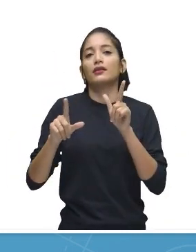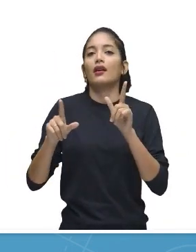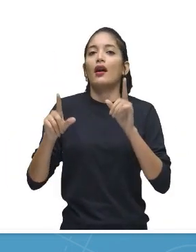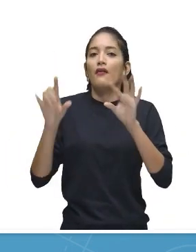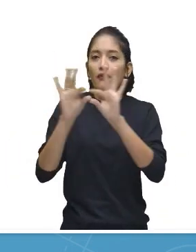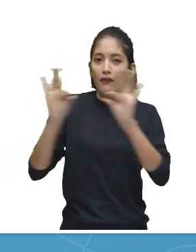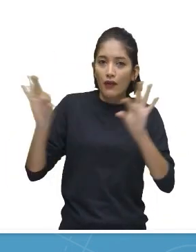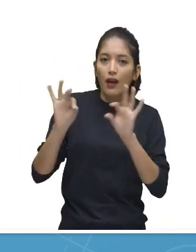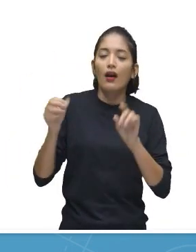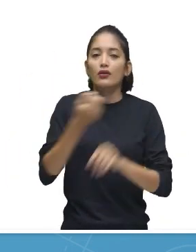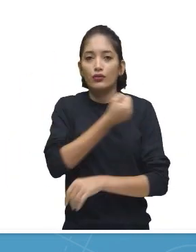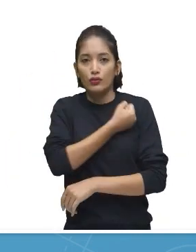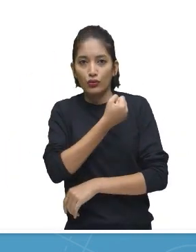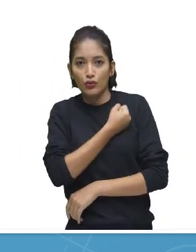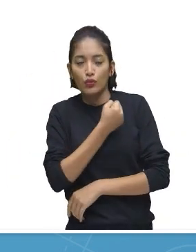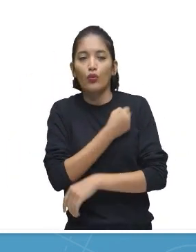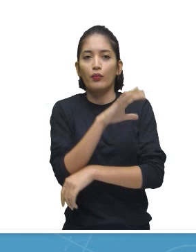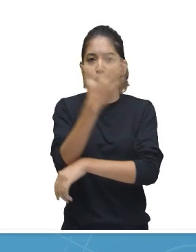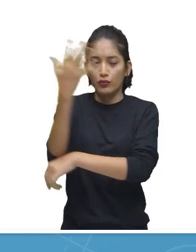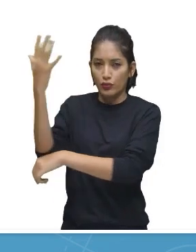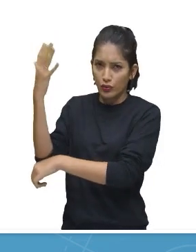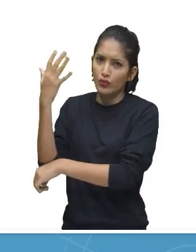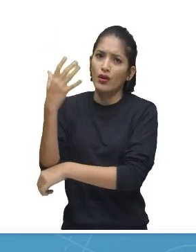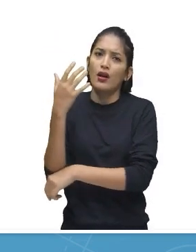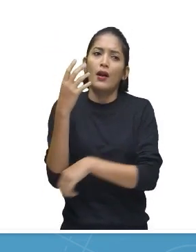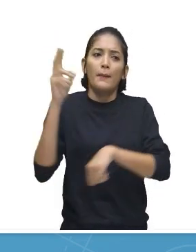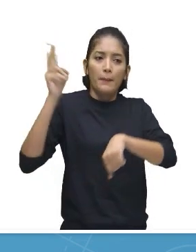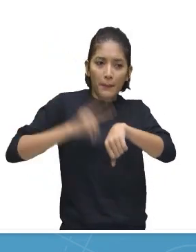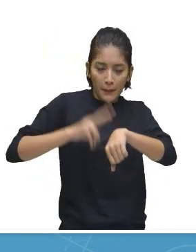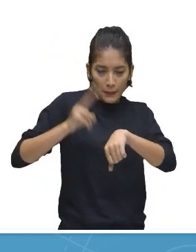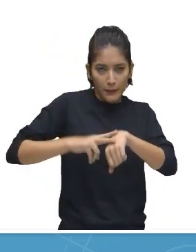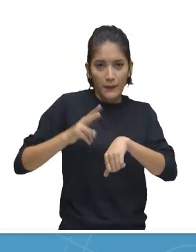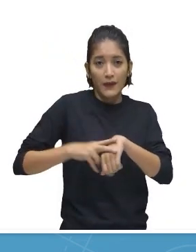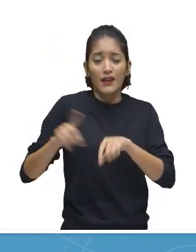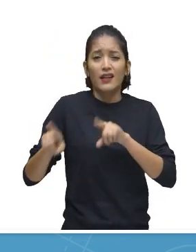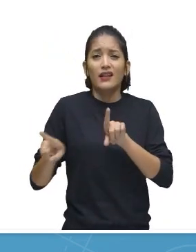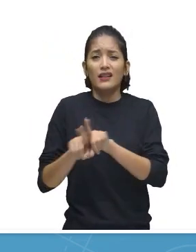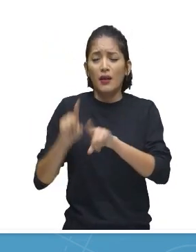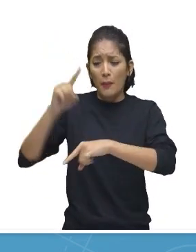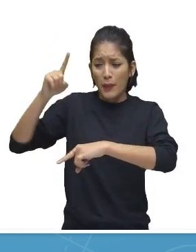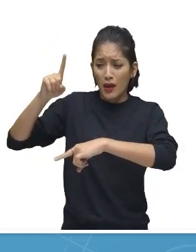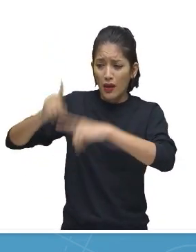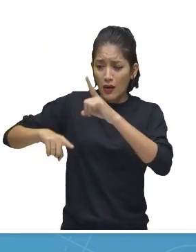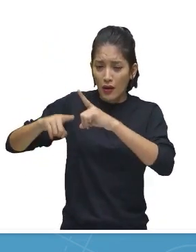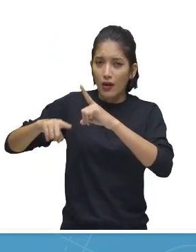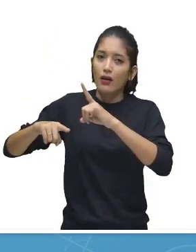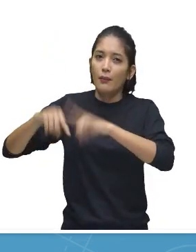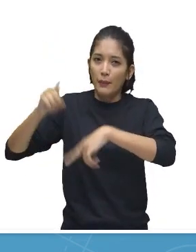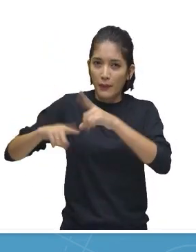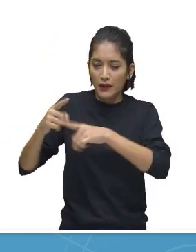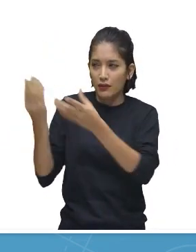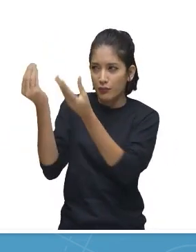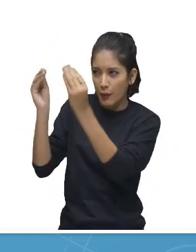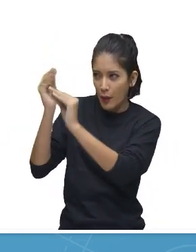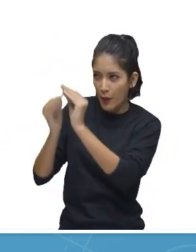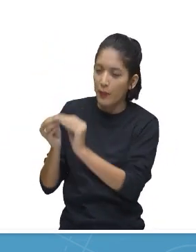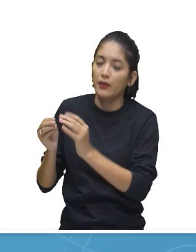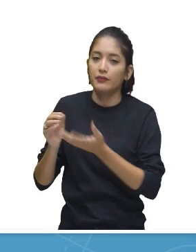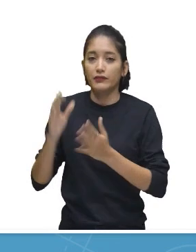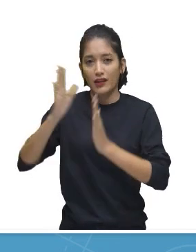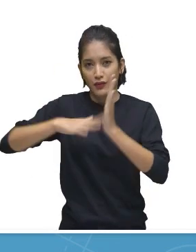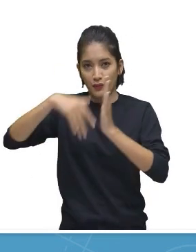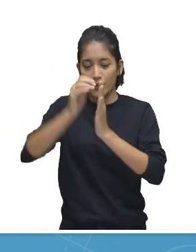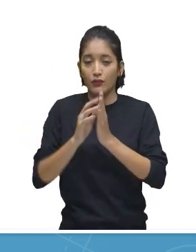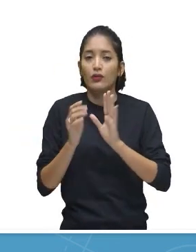de madeira, vidro, metal e até objetos inteiros nas pinturas. Essa inovação pode ser